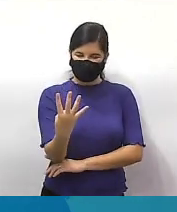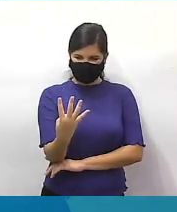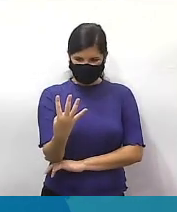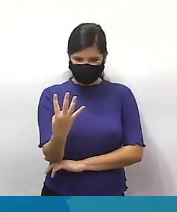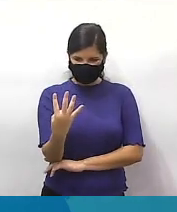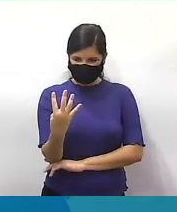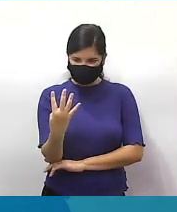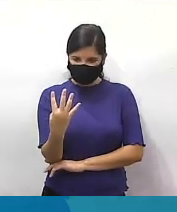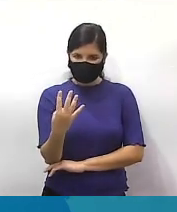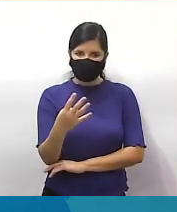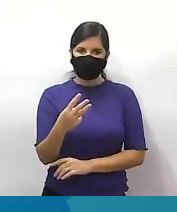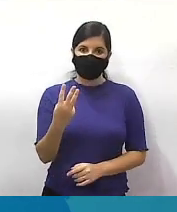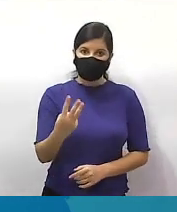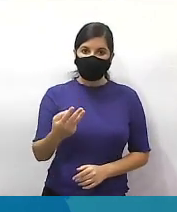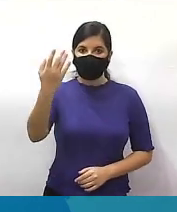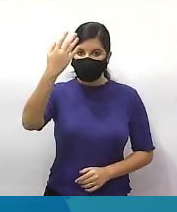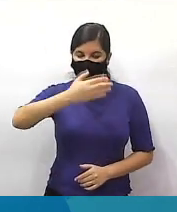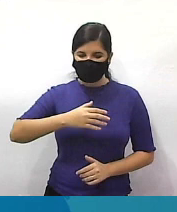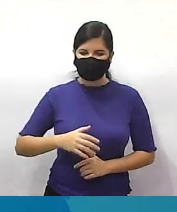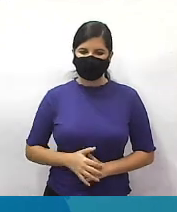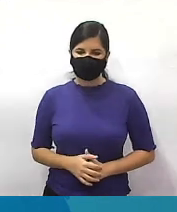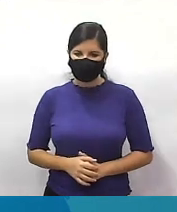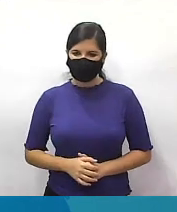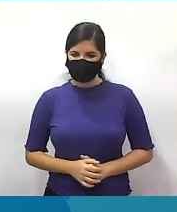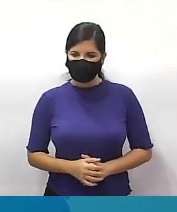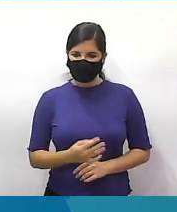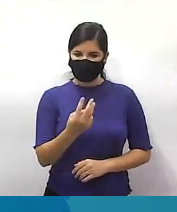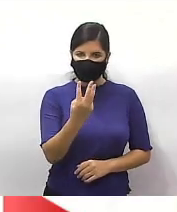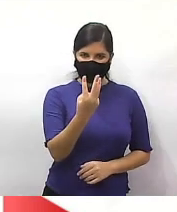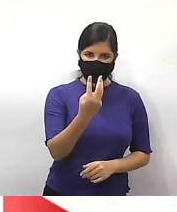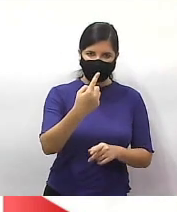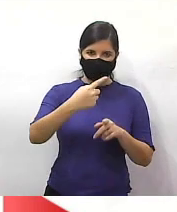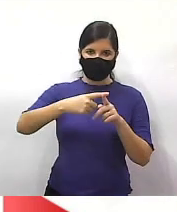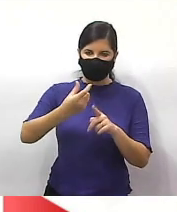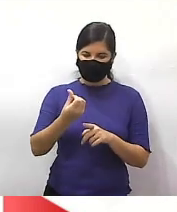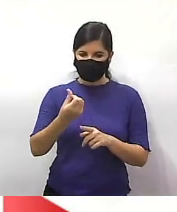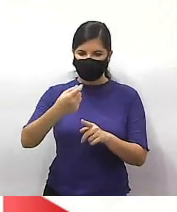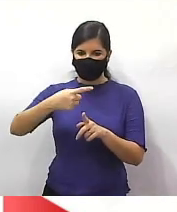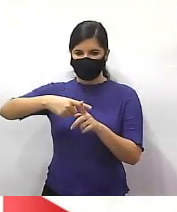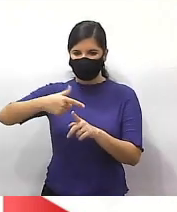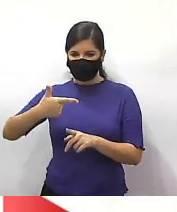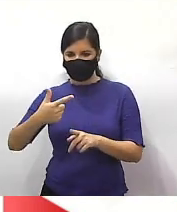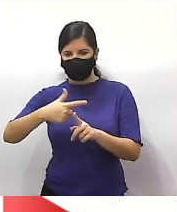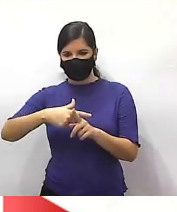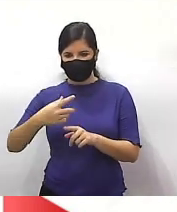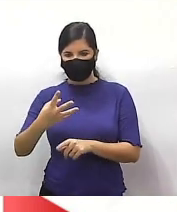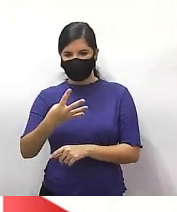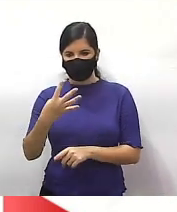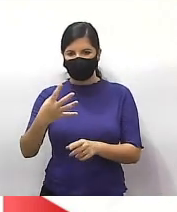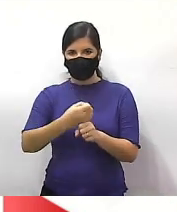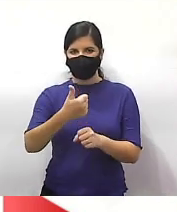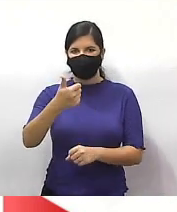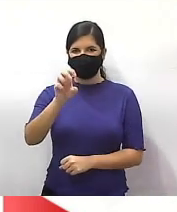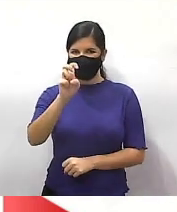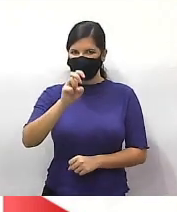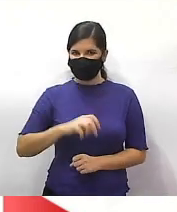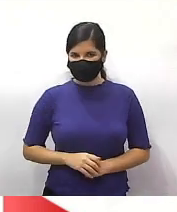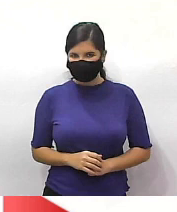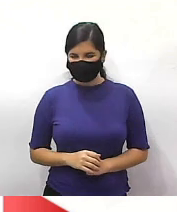por 3 a gente vai falar. Agora, 3 mais 6 mais 2 mais 4 vai me dar 15.